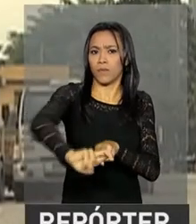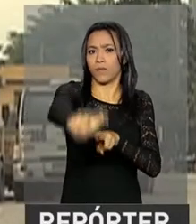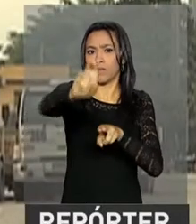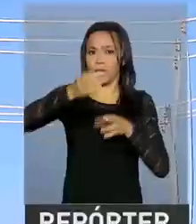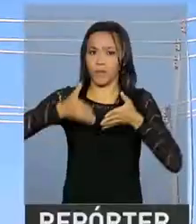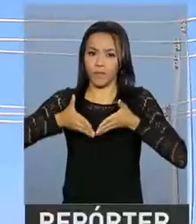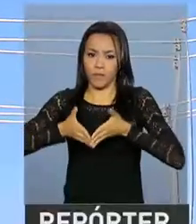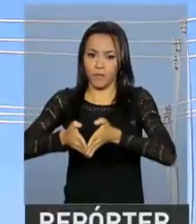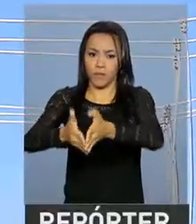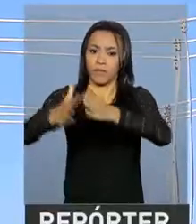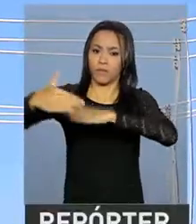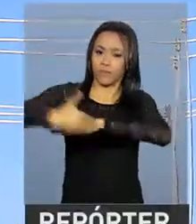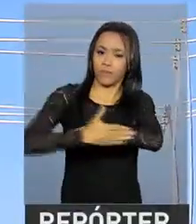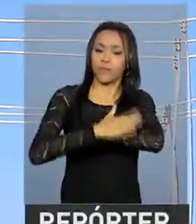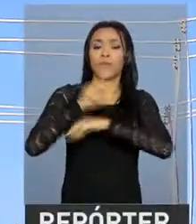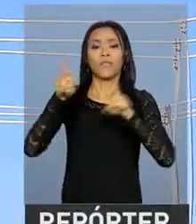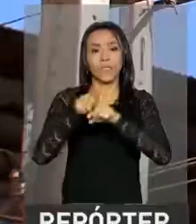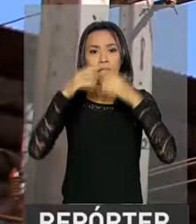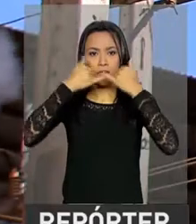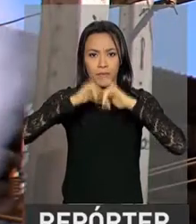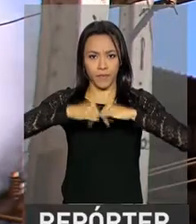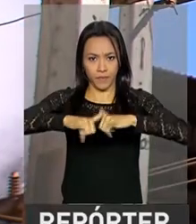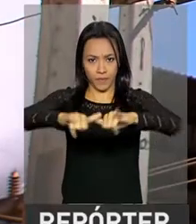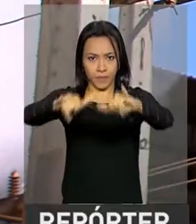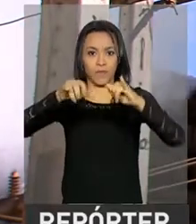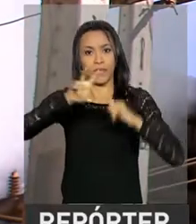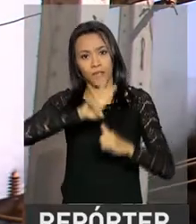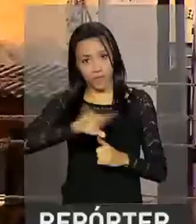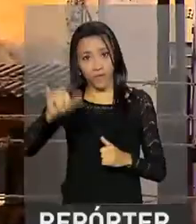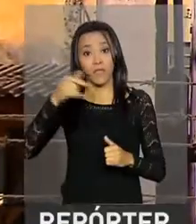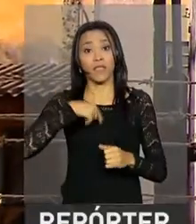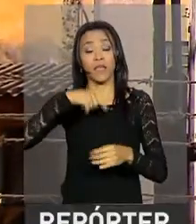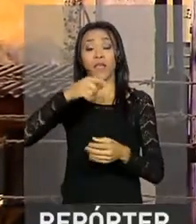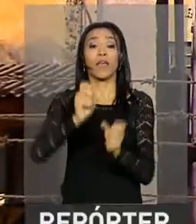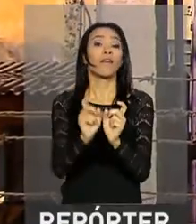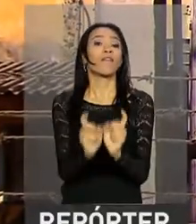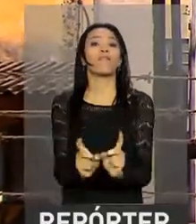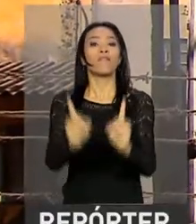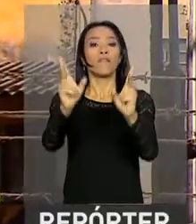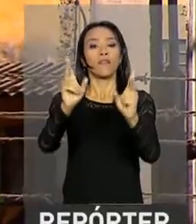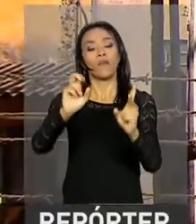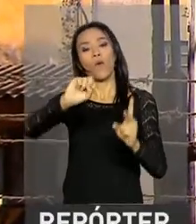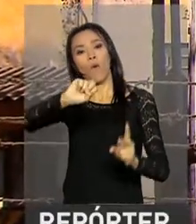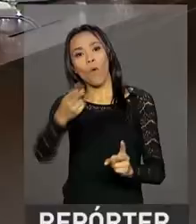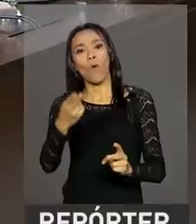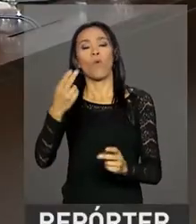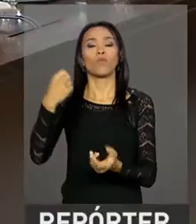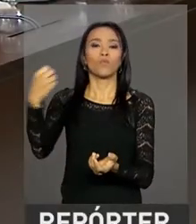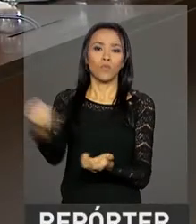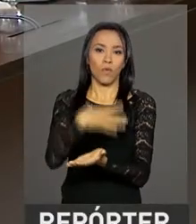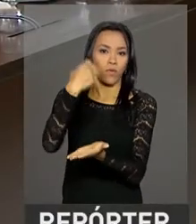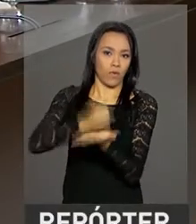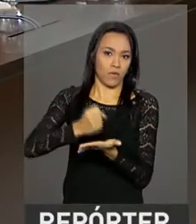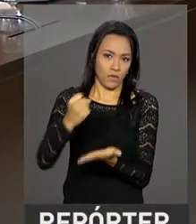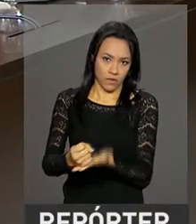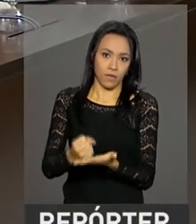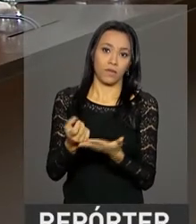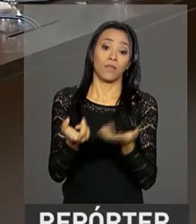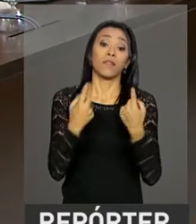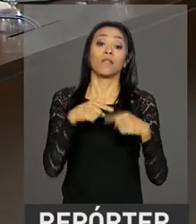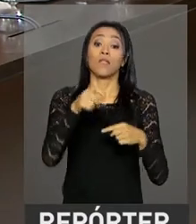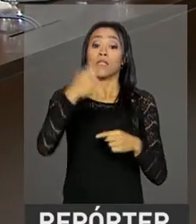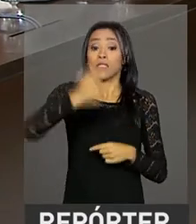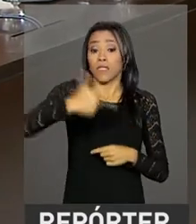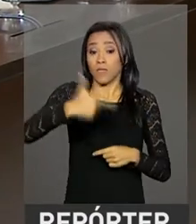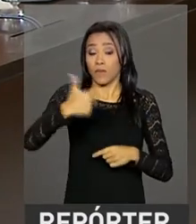portuários e linhas de transmissão de energia que serão leiloadas ou renovadas as concessões durante a abertura da 2ª reunião